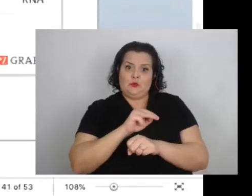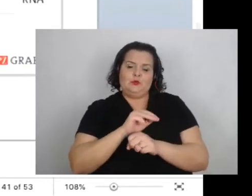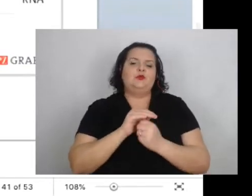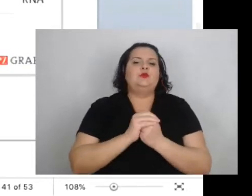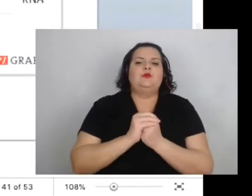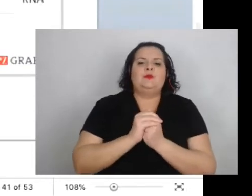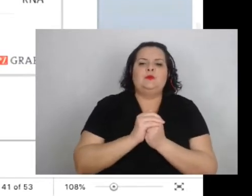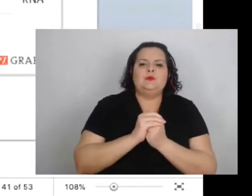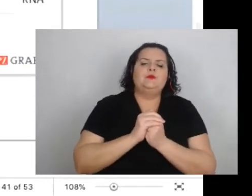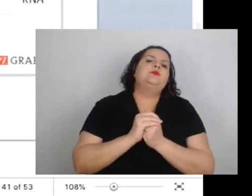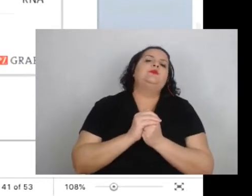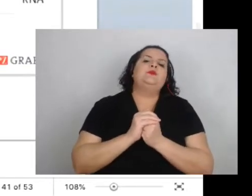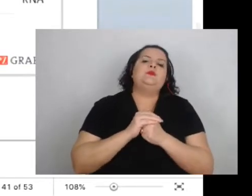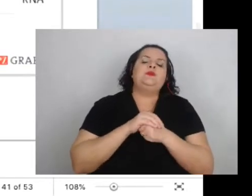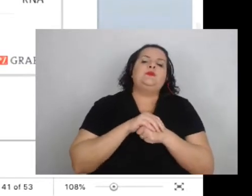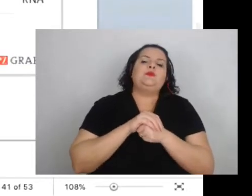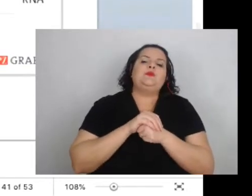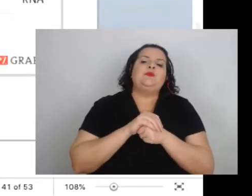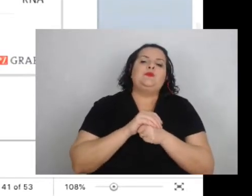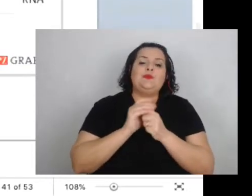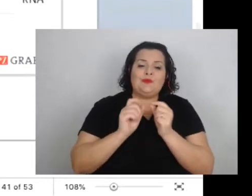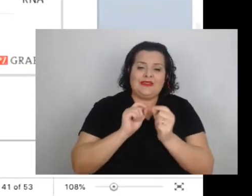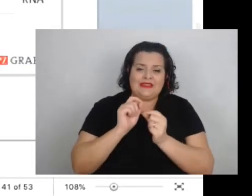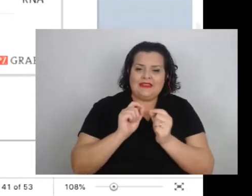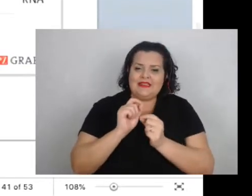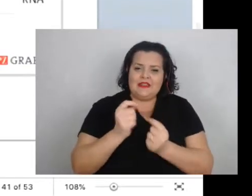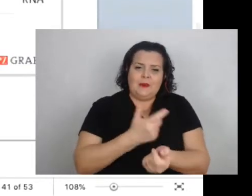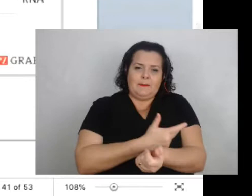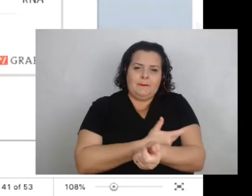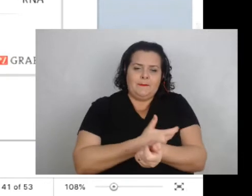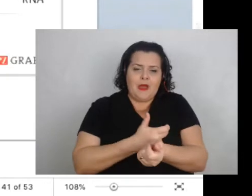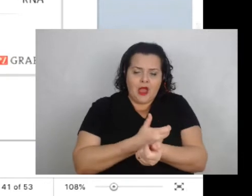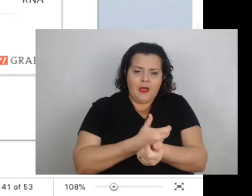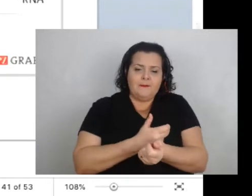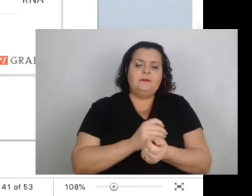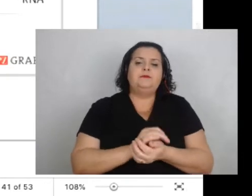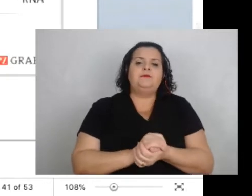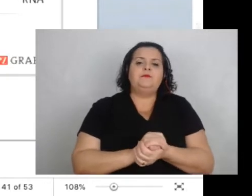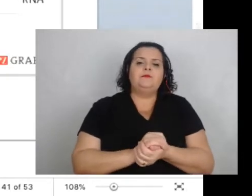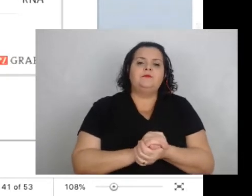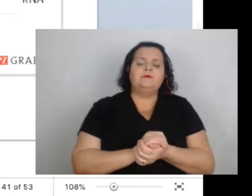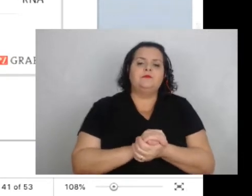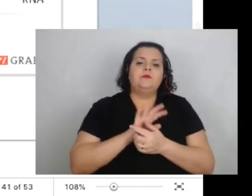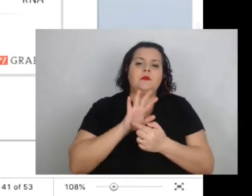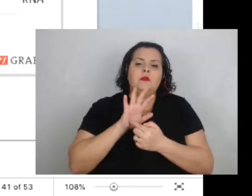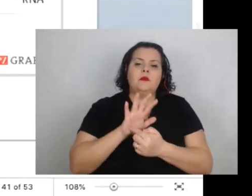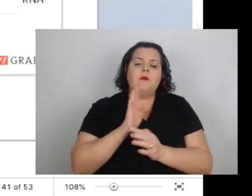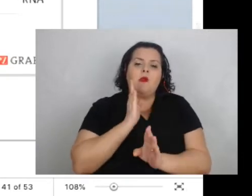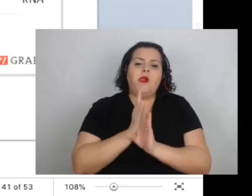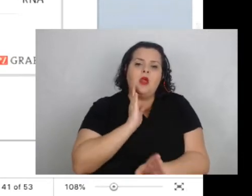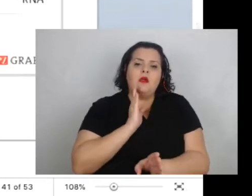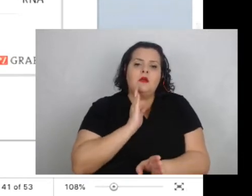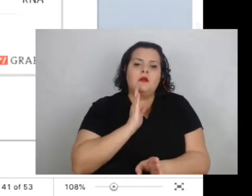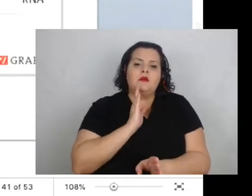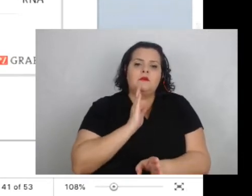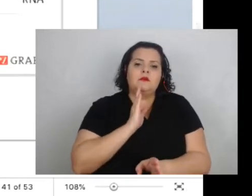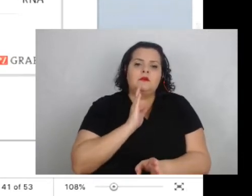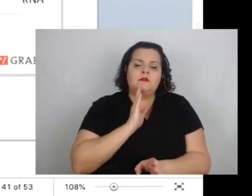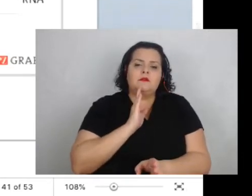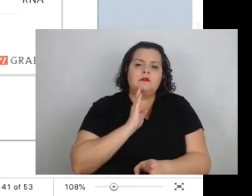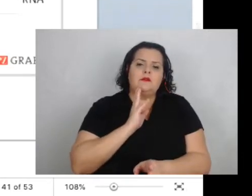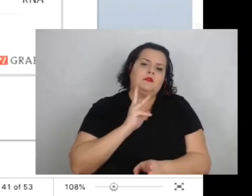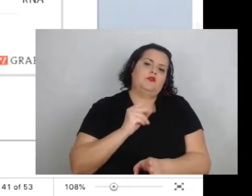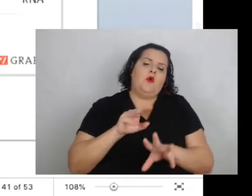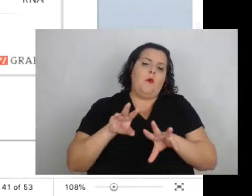estou terminando. Os testes sorológicos, eles podem detectar tanto a